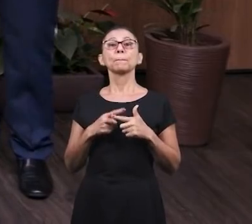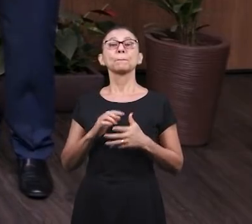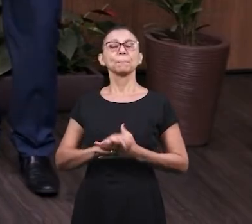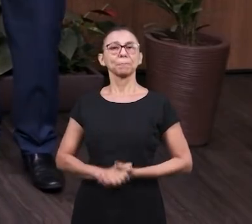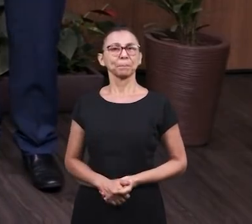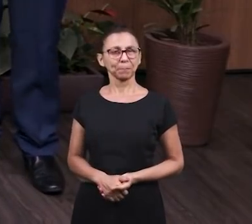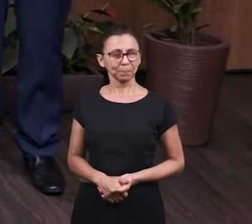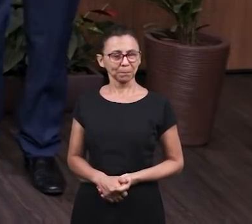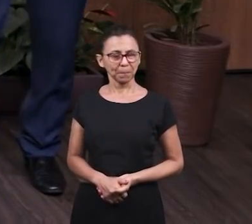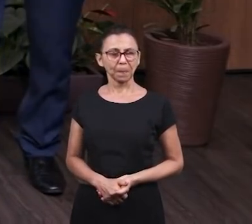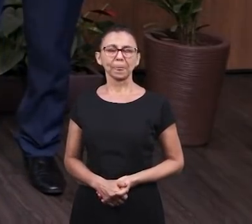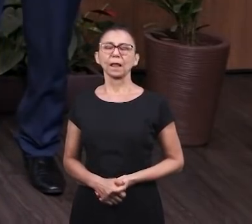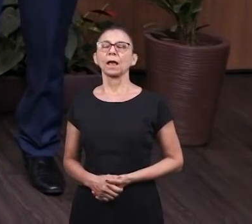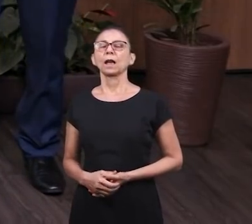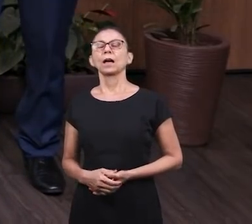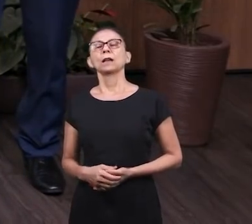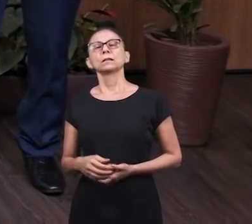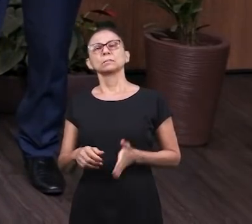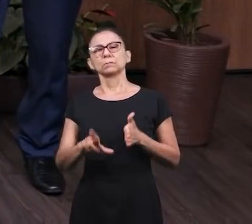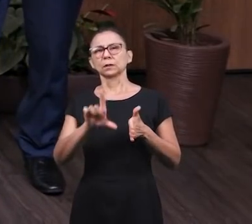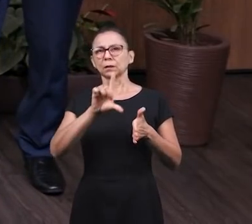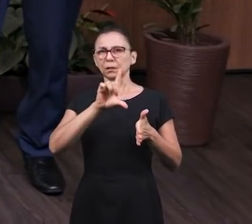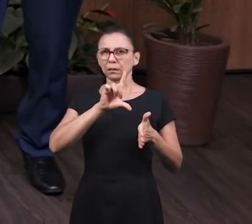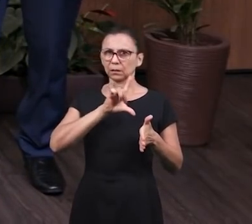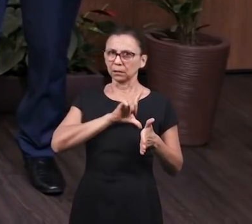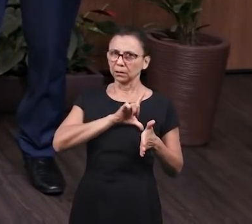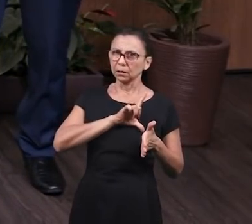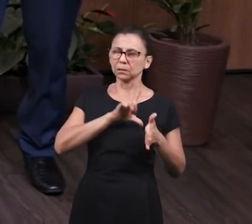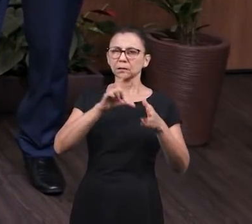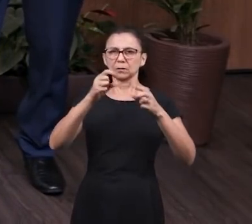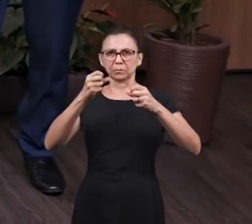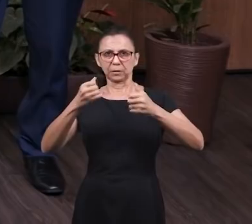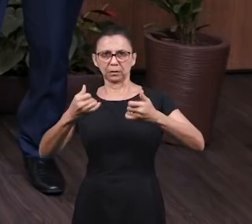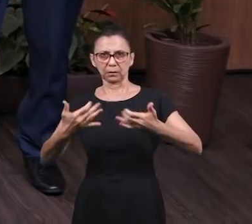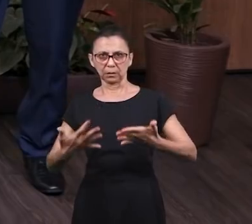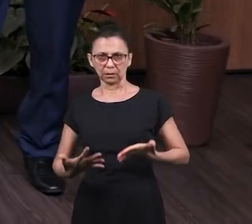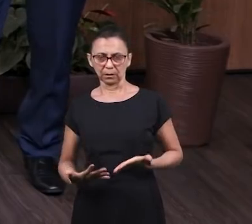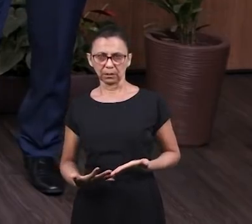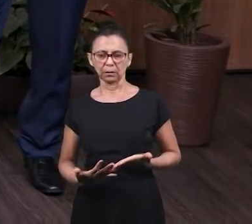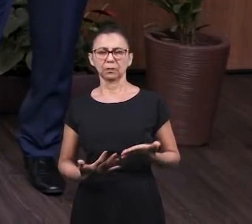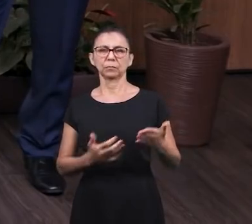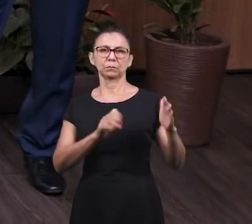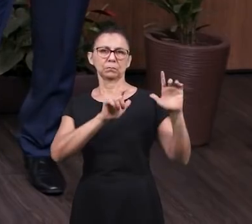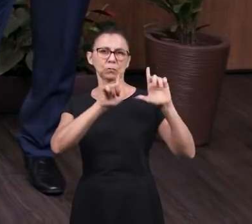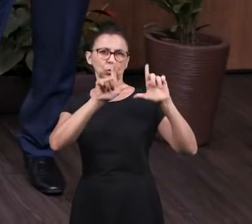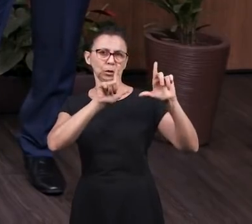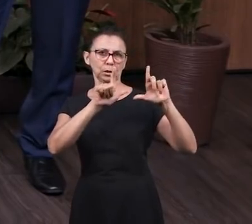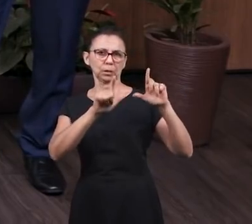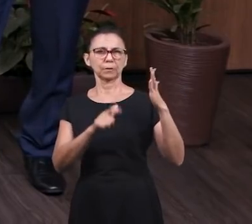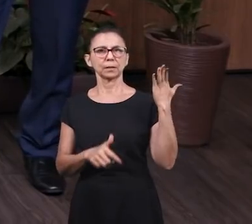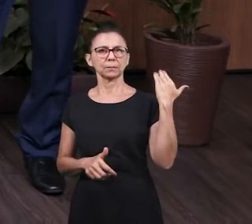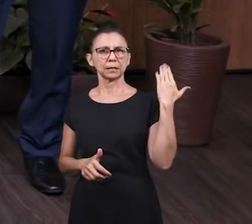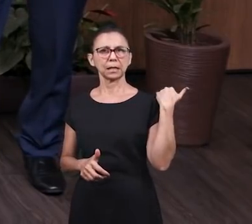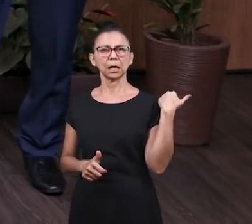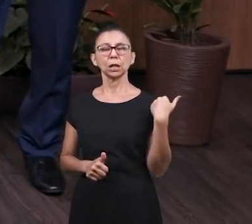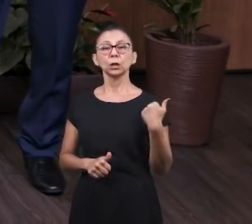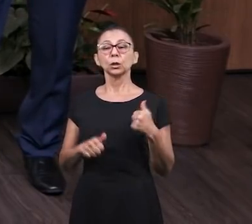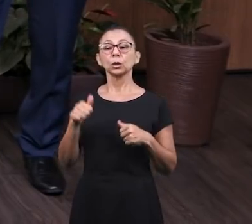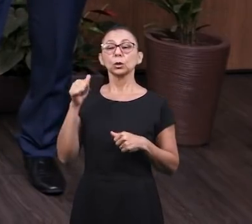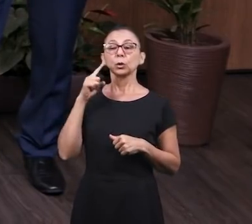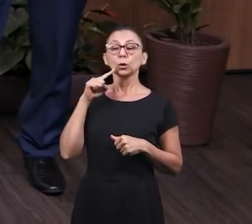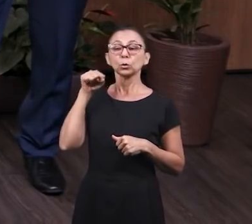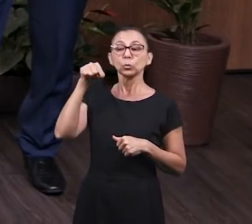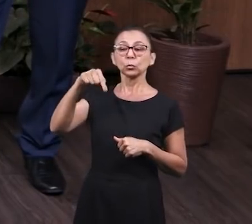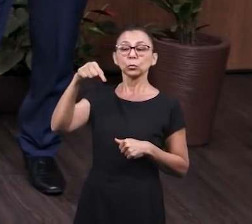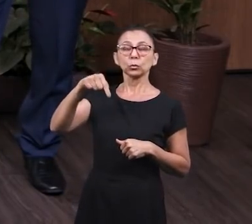assistem, como já explicamos nos outros programas, todos esses